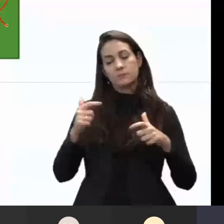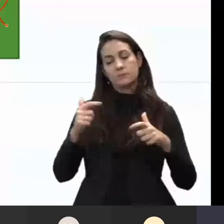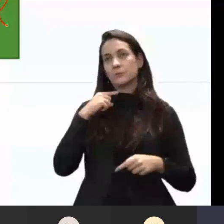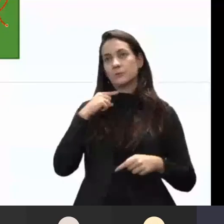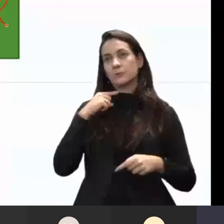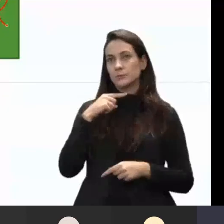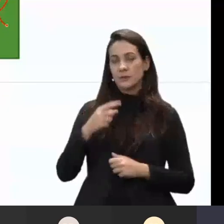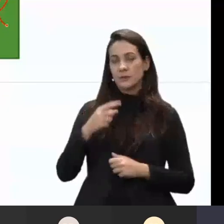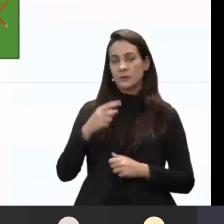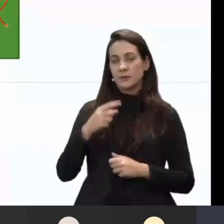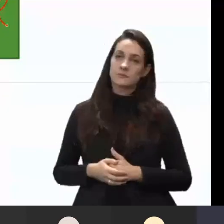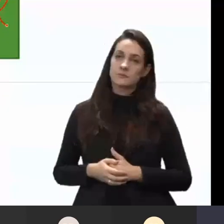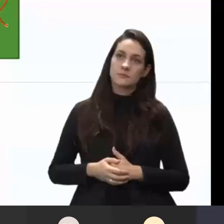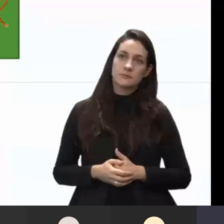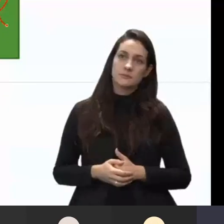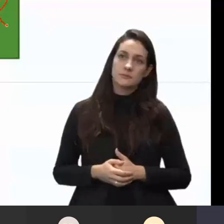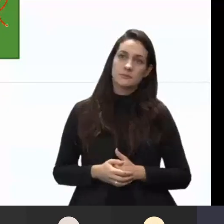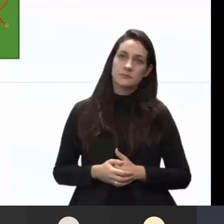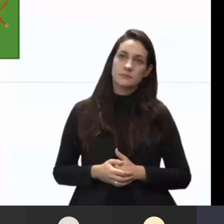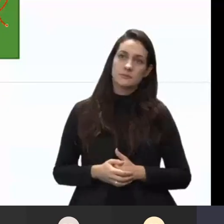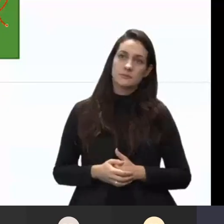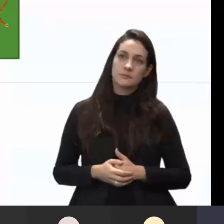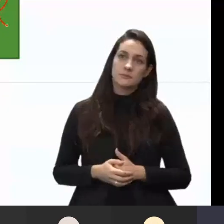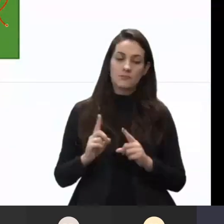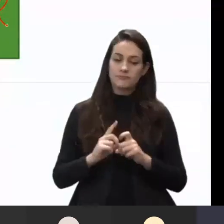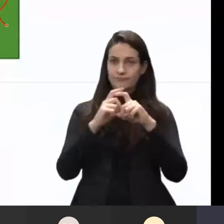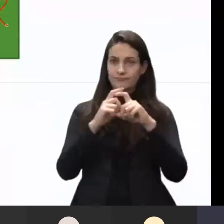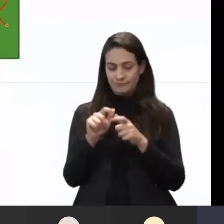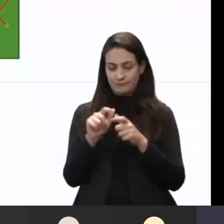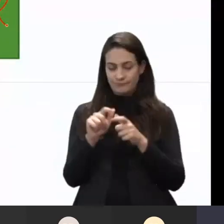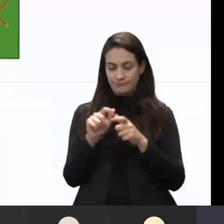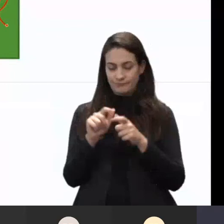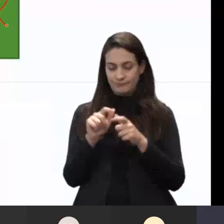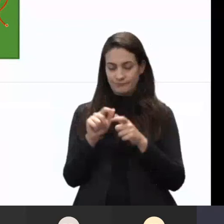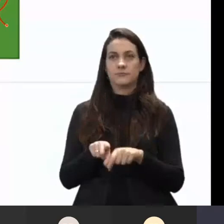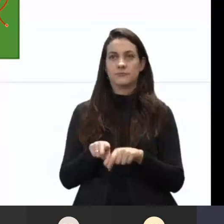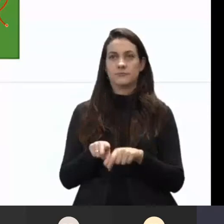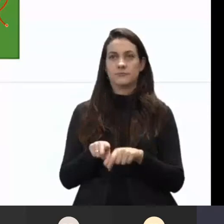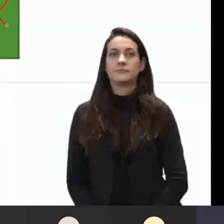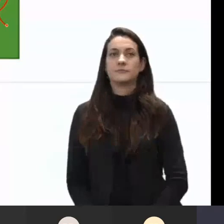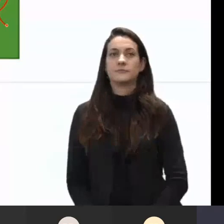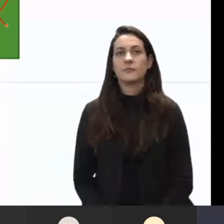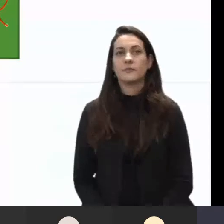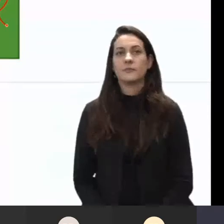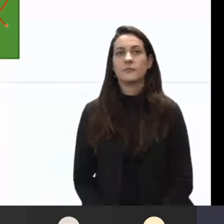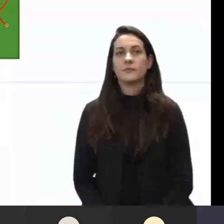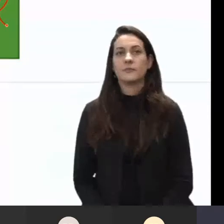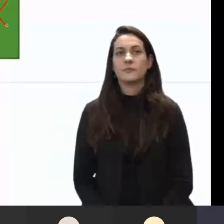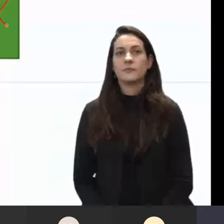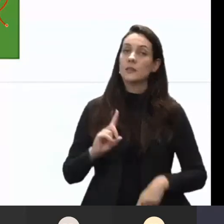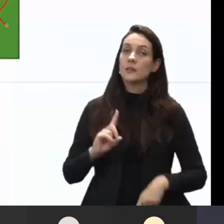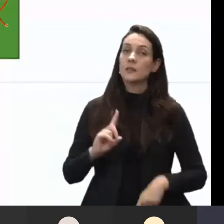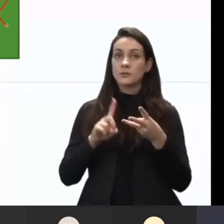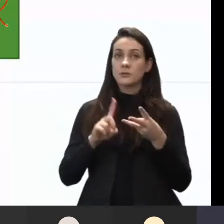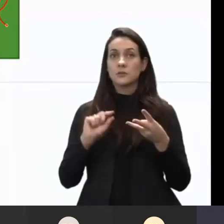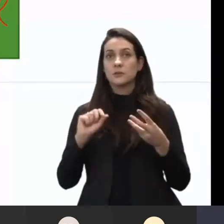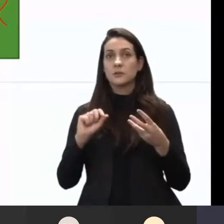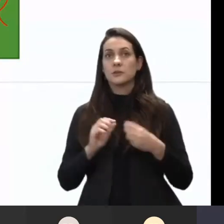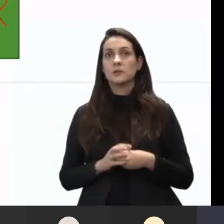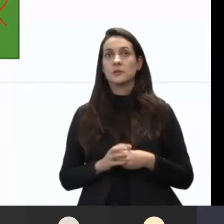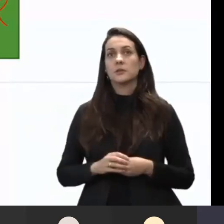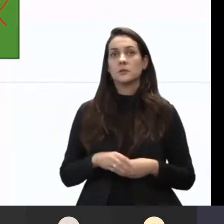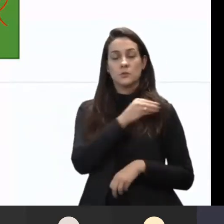metabolismo celular. E se a célula não tem metabolismo celular, ela acaba morrendo. O terceiro melhor agente qual foi? Foi o